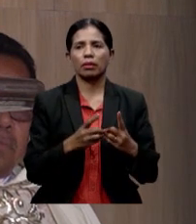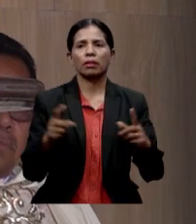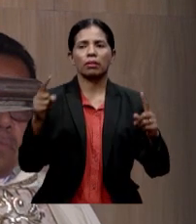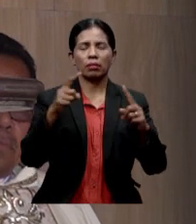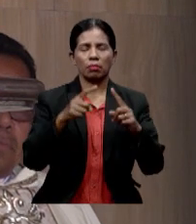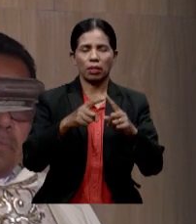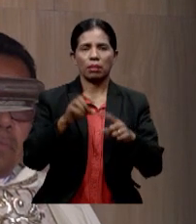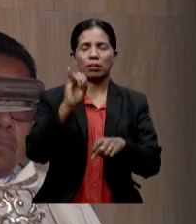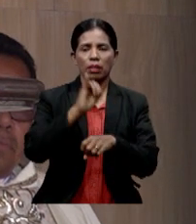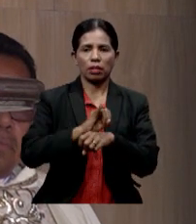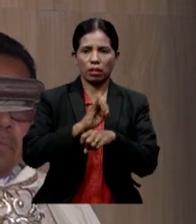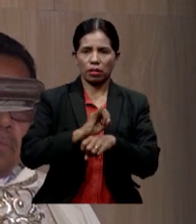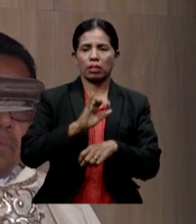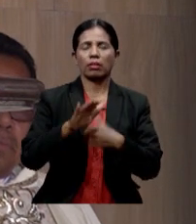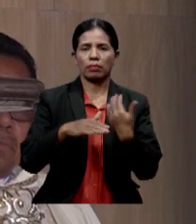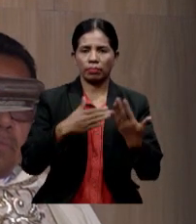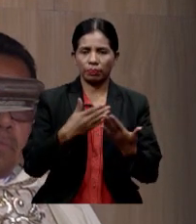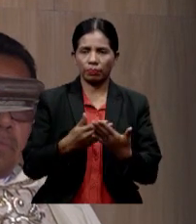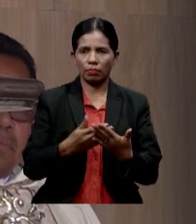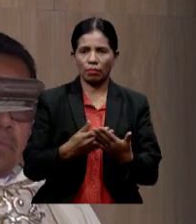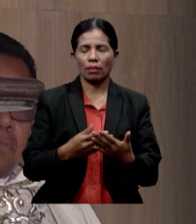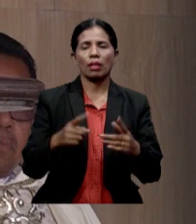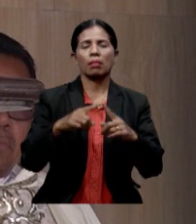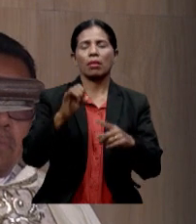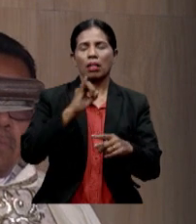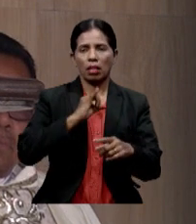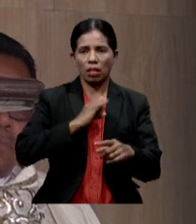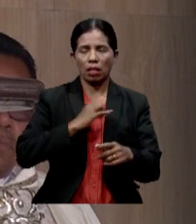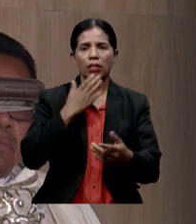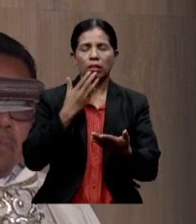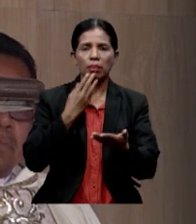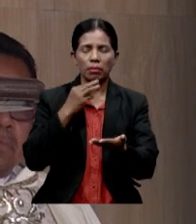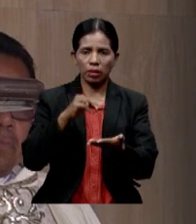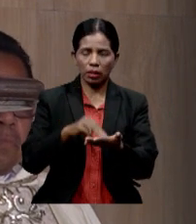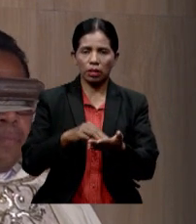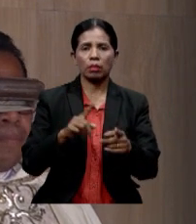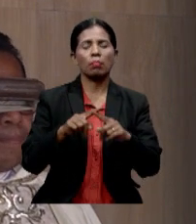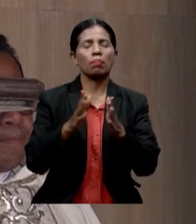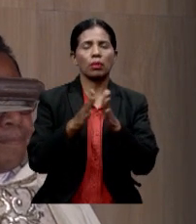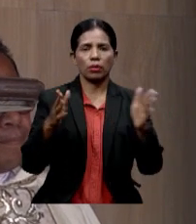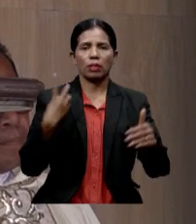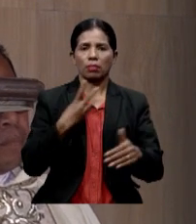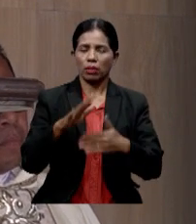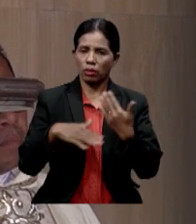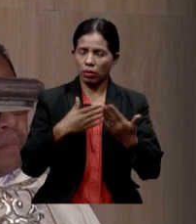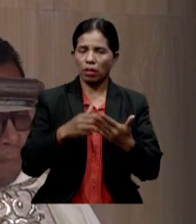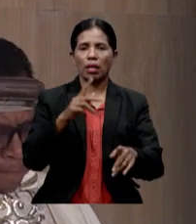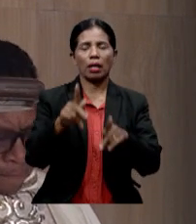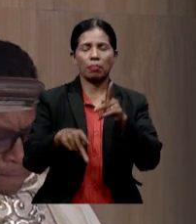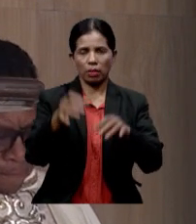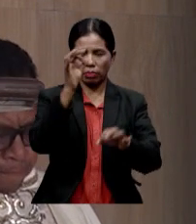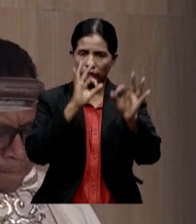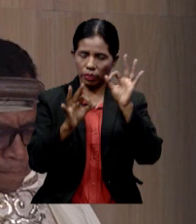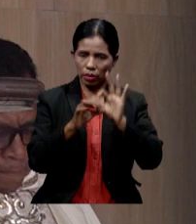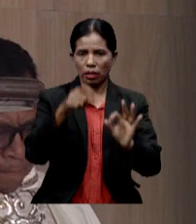uma creda. Pa hau nia fidelidade, mensagem botida ma ita hot. É ma nebe fiel, tamba